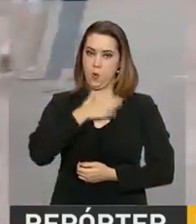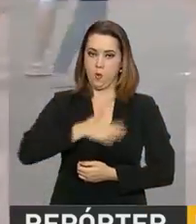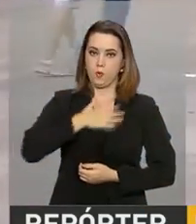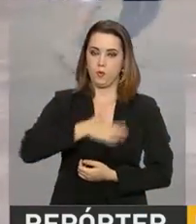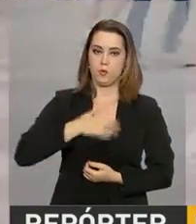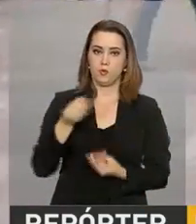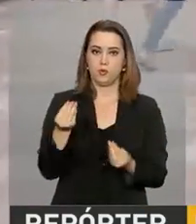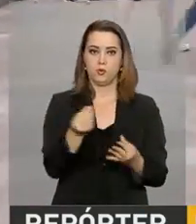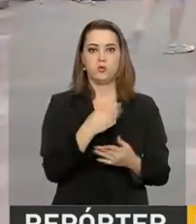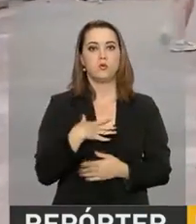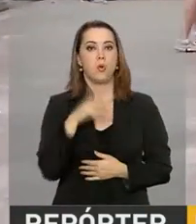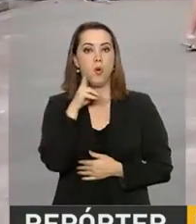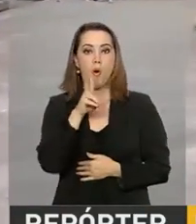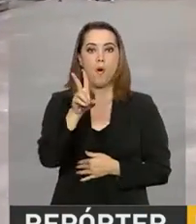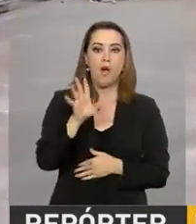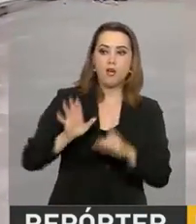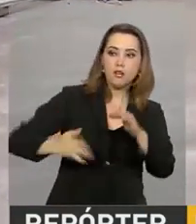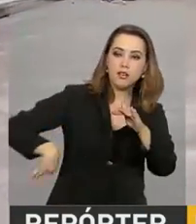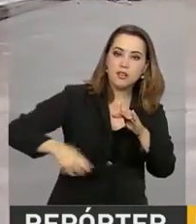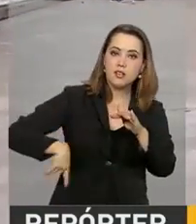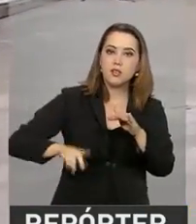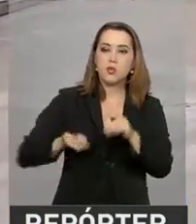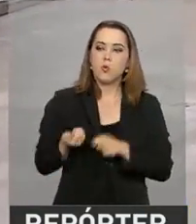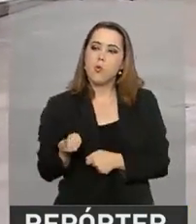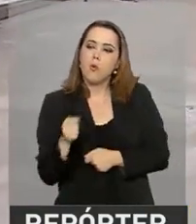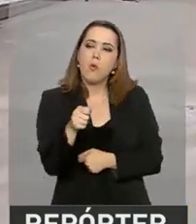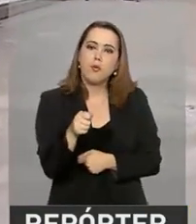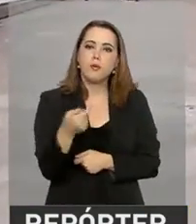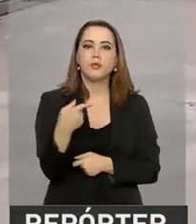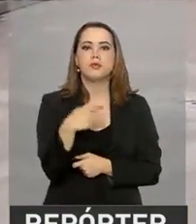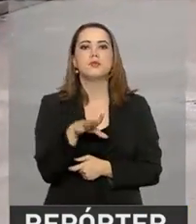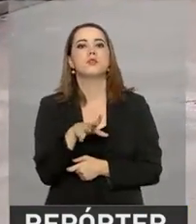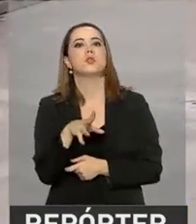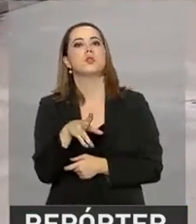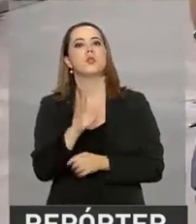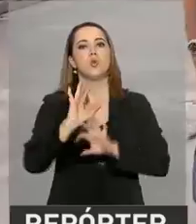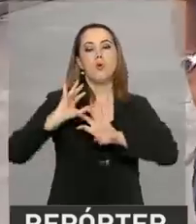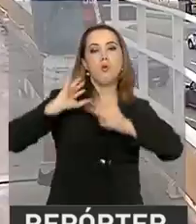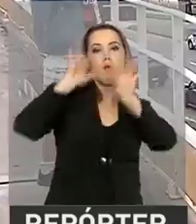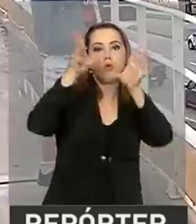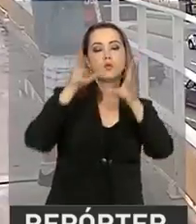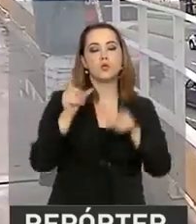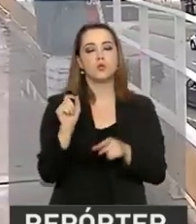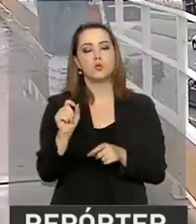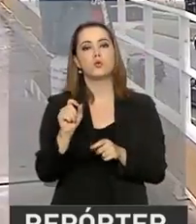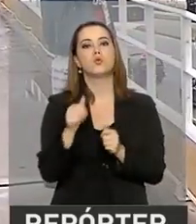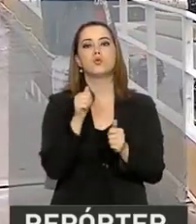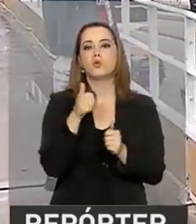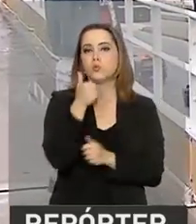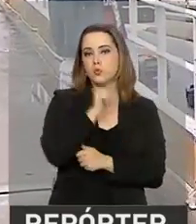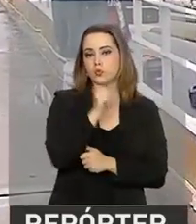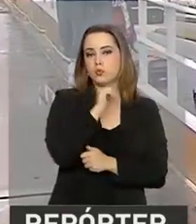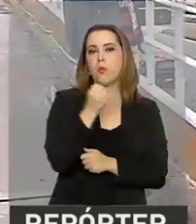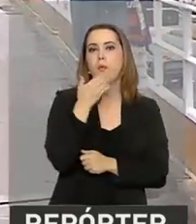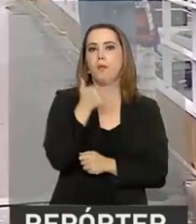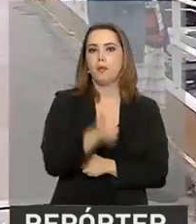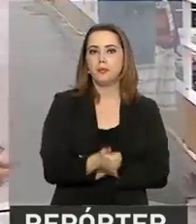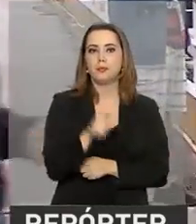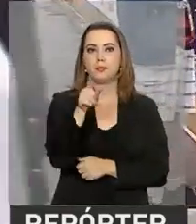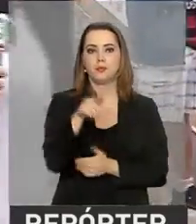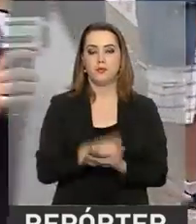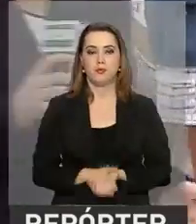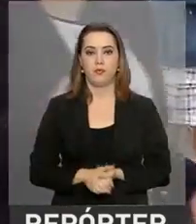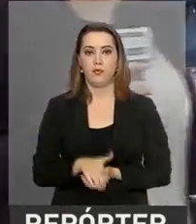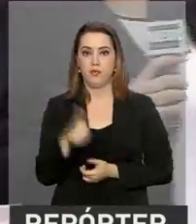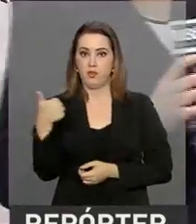assisti natação, esgrima. Futebol feminino, foi muito bom. Foram um pouco mais de 15 dias em que o